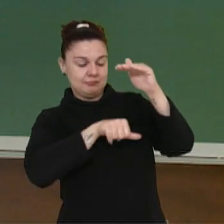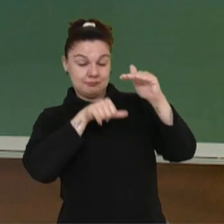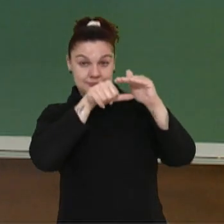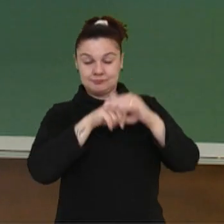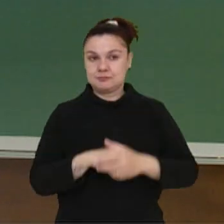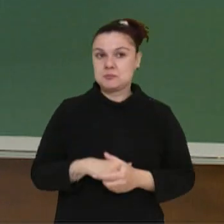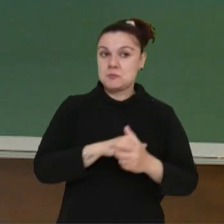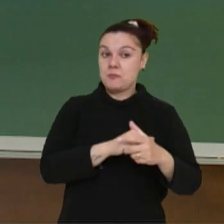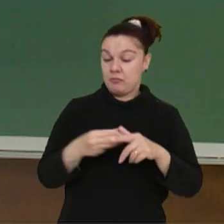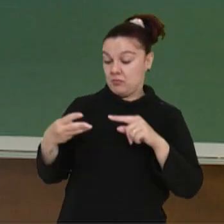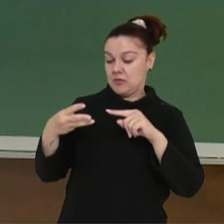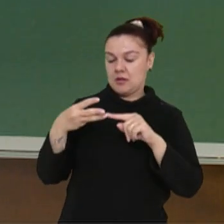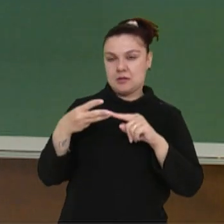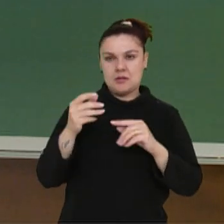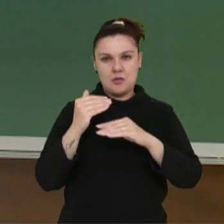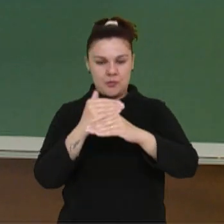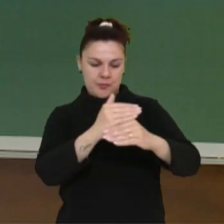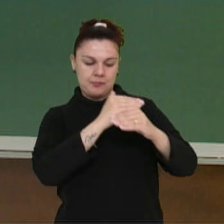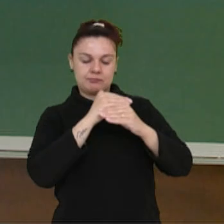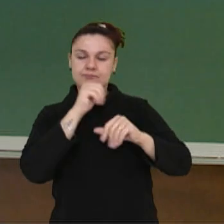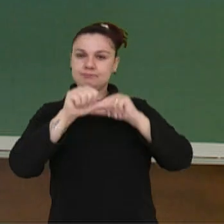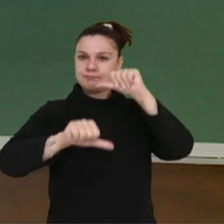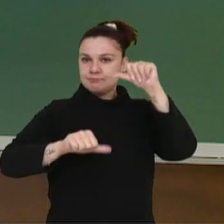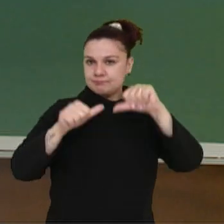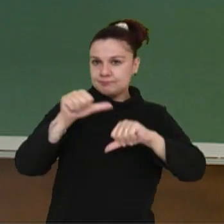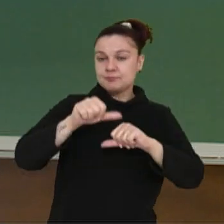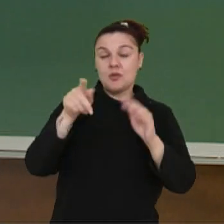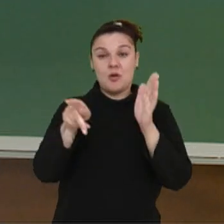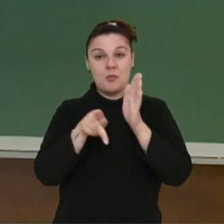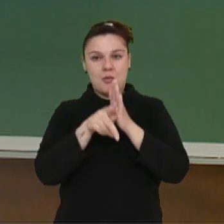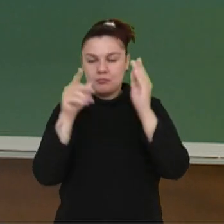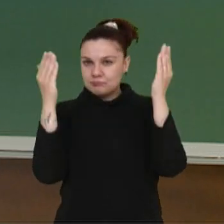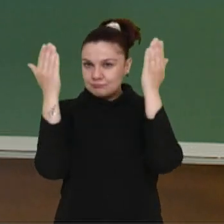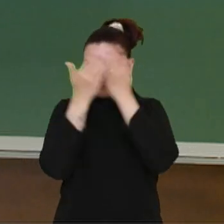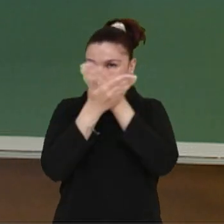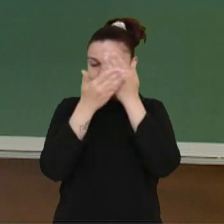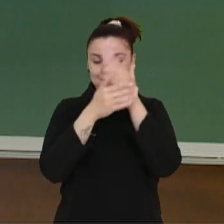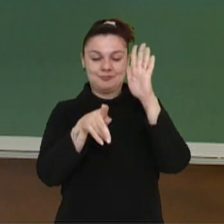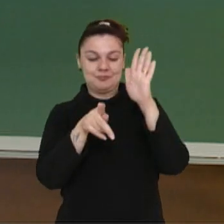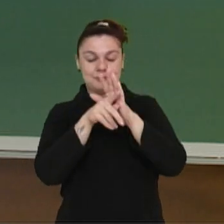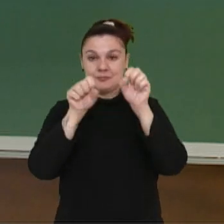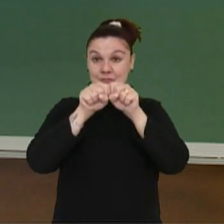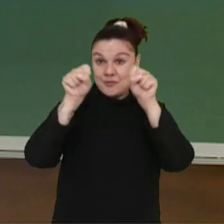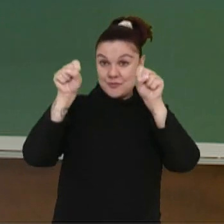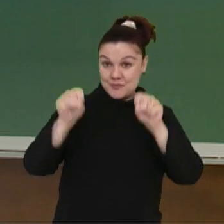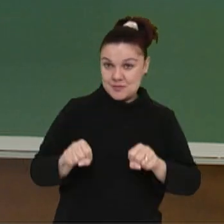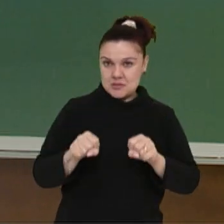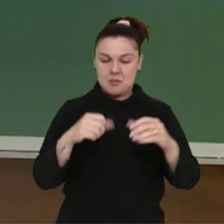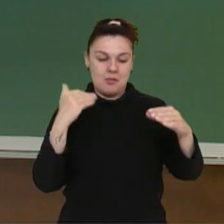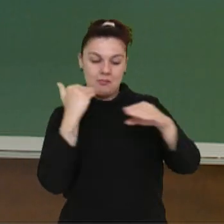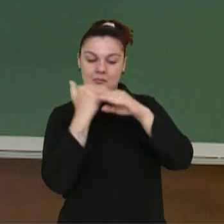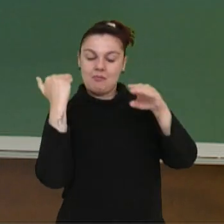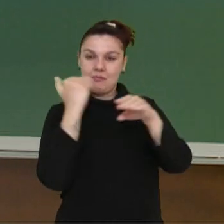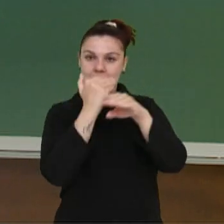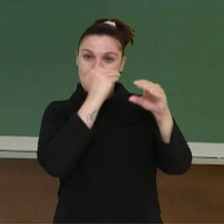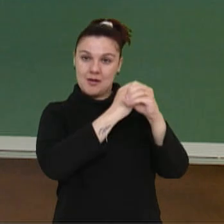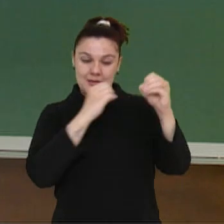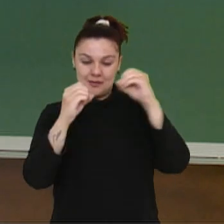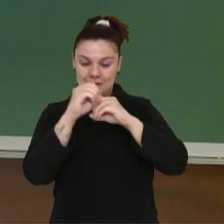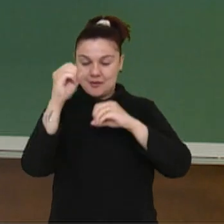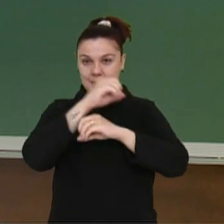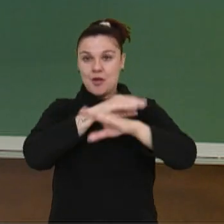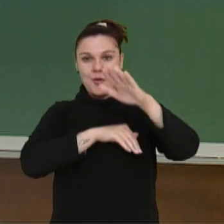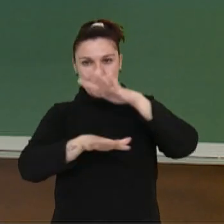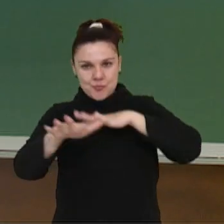ocorrendo. E 3. No equilíbrio químico, as propriedades microscópicas do sistema, colisões entre as moléculas, formação de